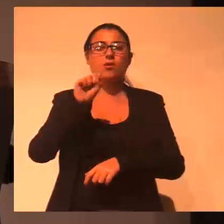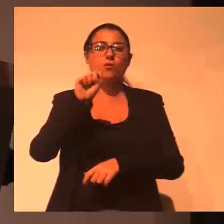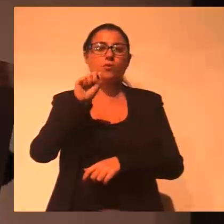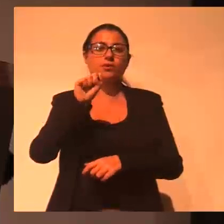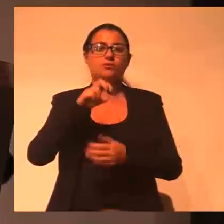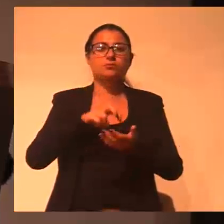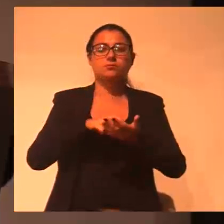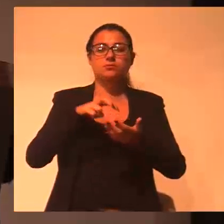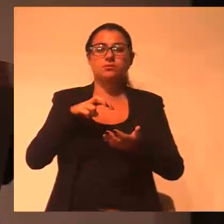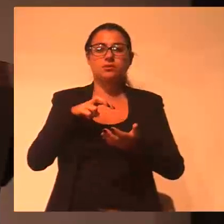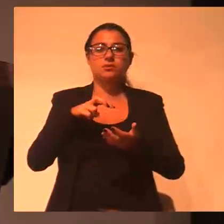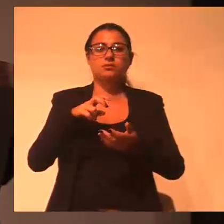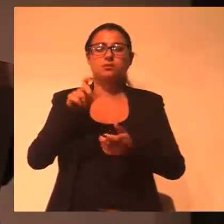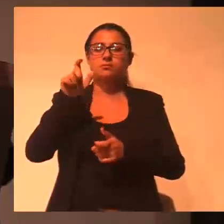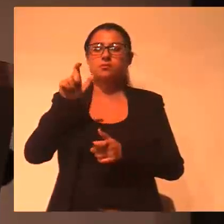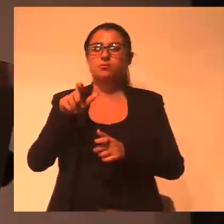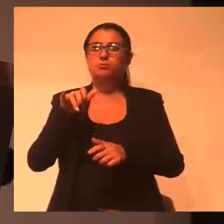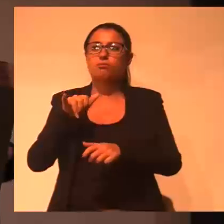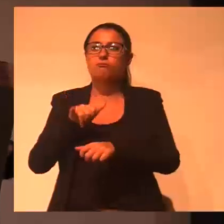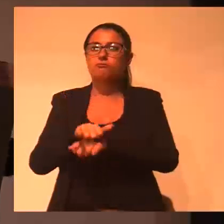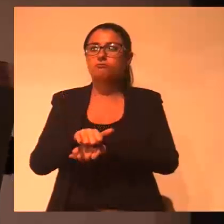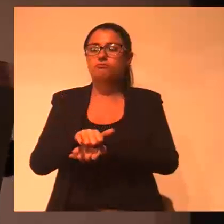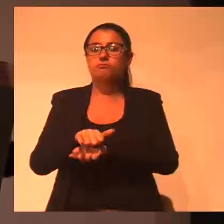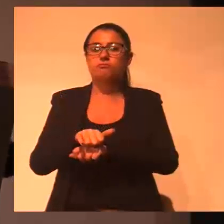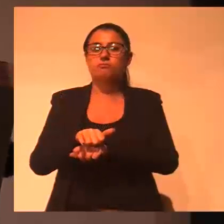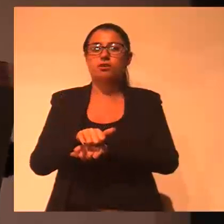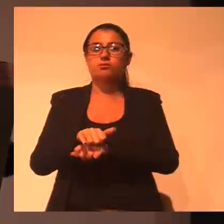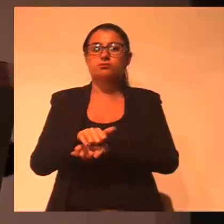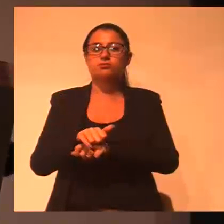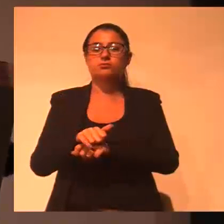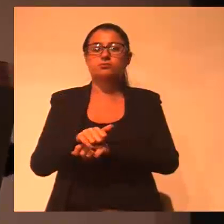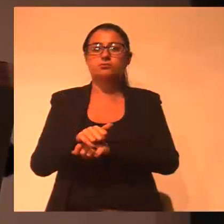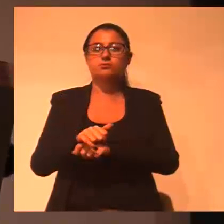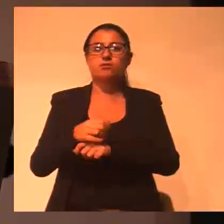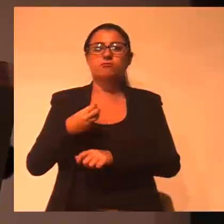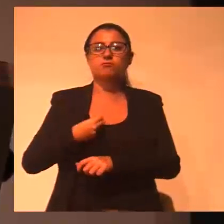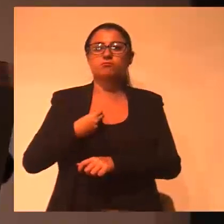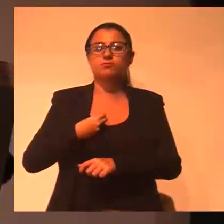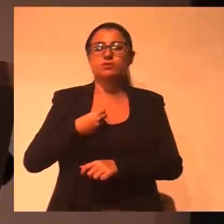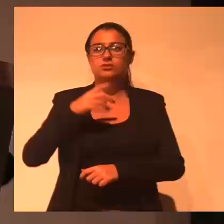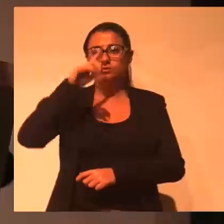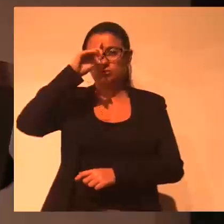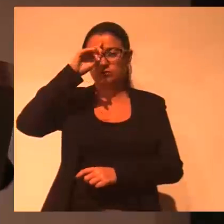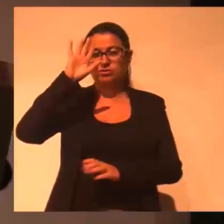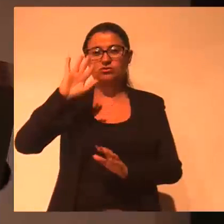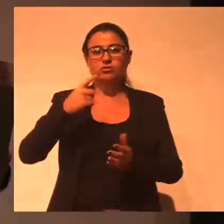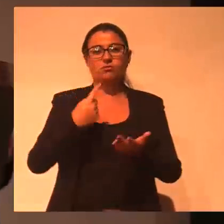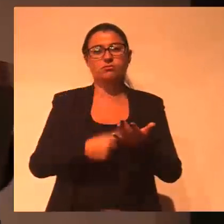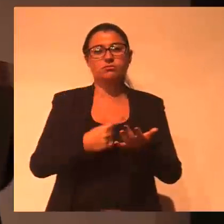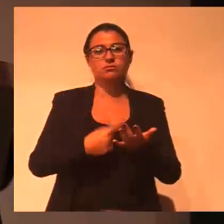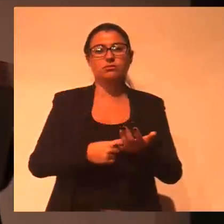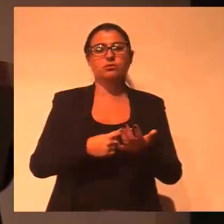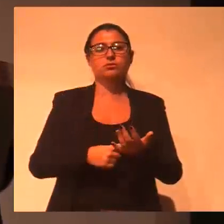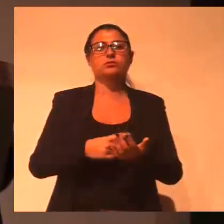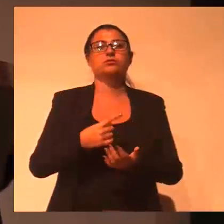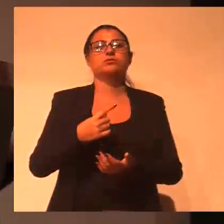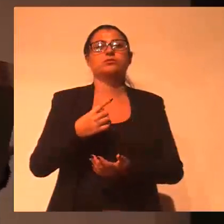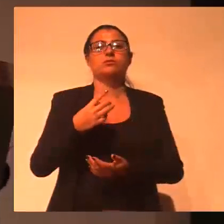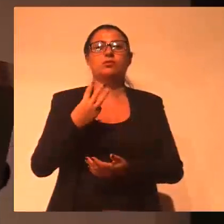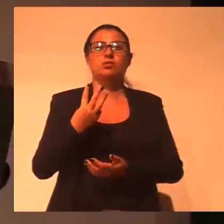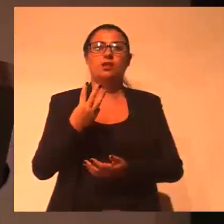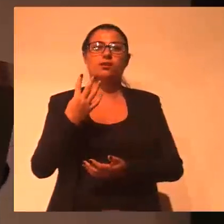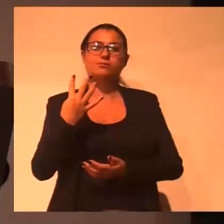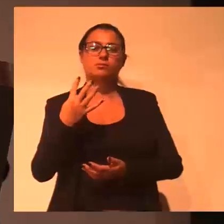alguma testemunha falte, não esteja presente no dia, nós já vamos agendar imediatamente para 3 ou 4 dias